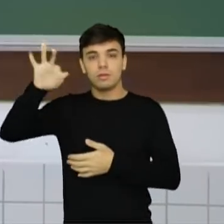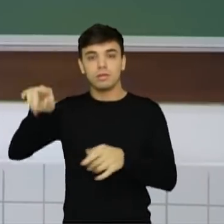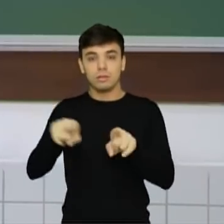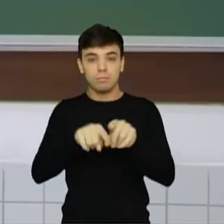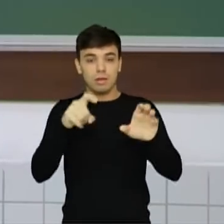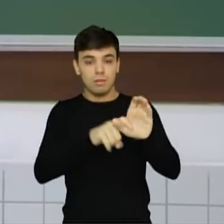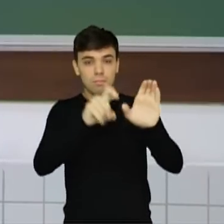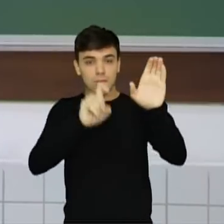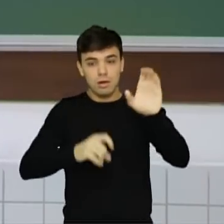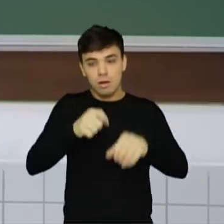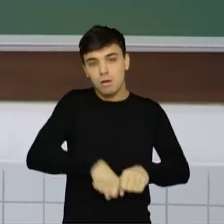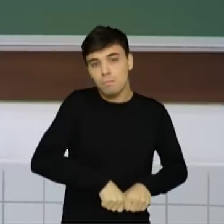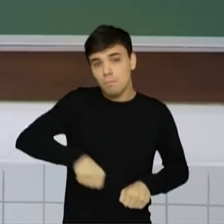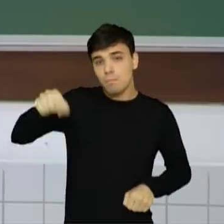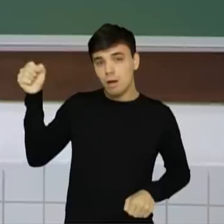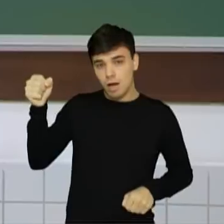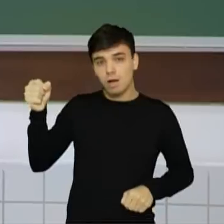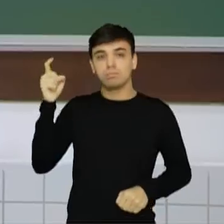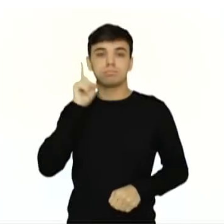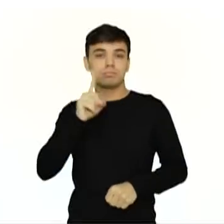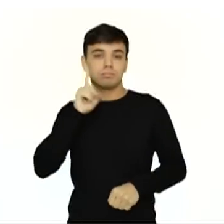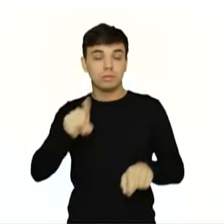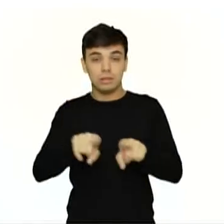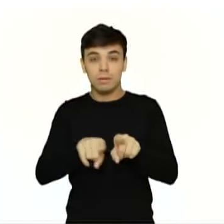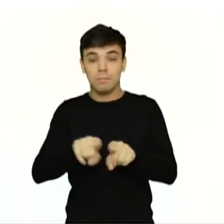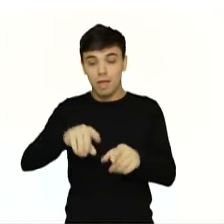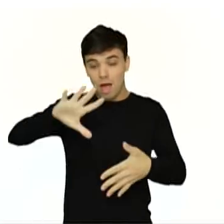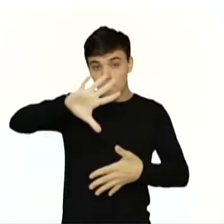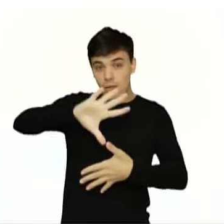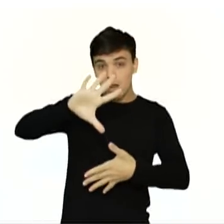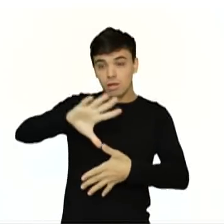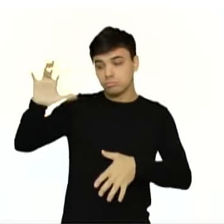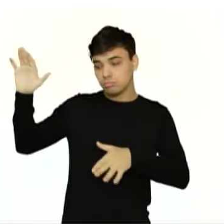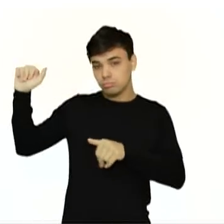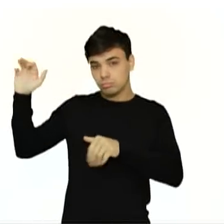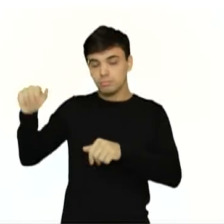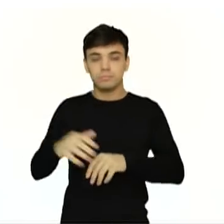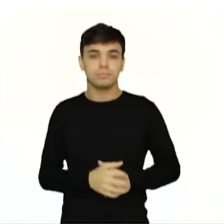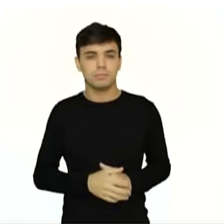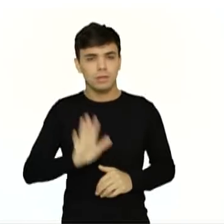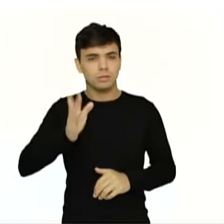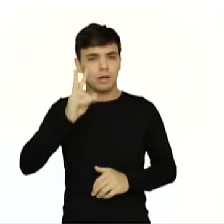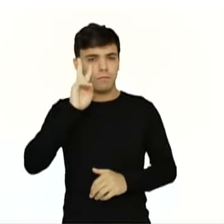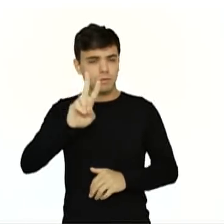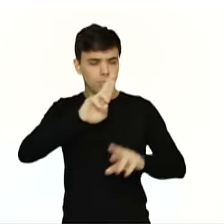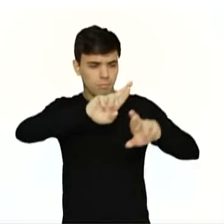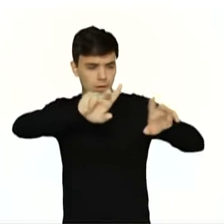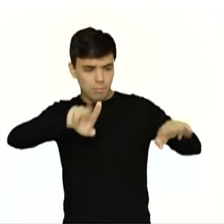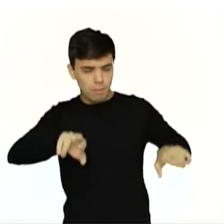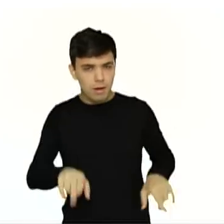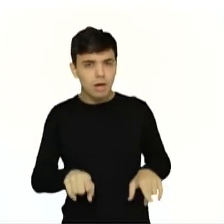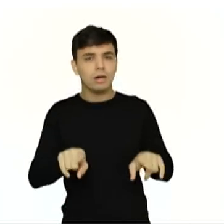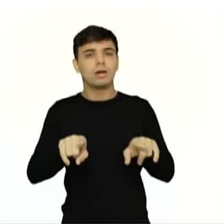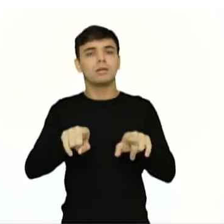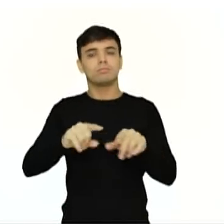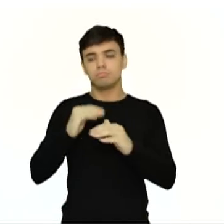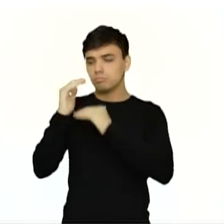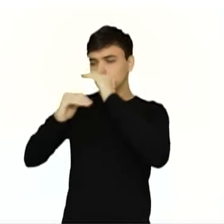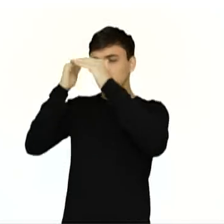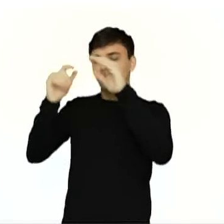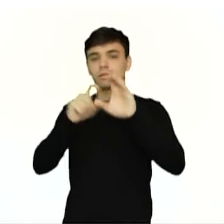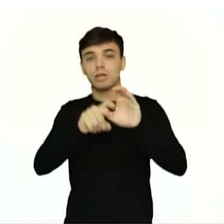Estados Unidos, na independência da América Espanhola, tá? Isso foi o que a gente viu, os diferentes processos de independência que